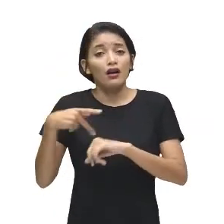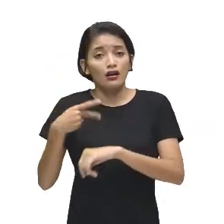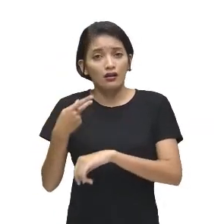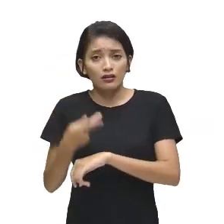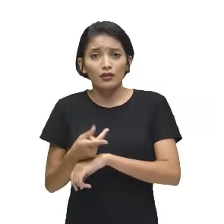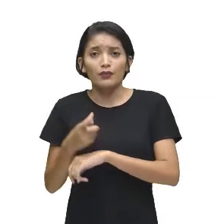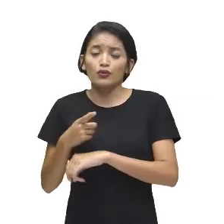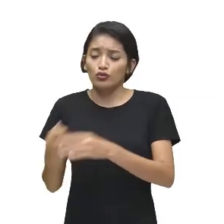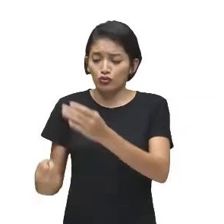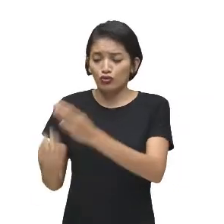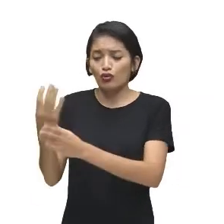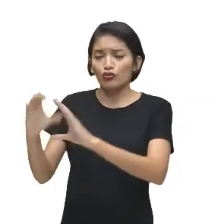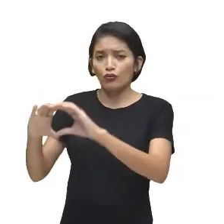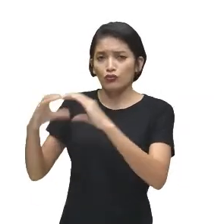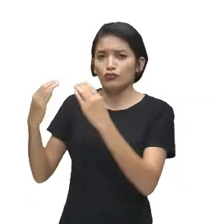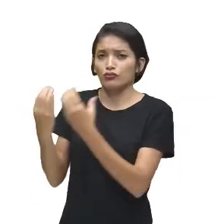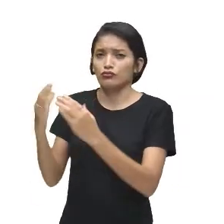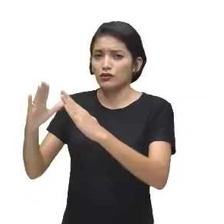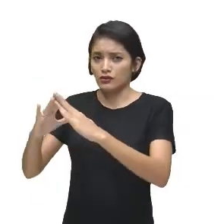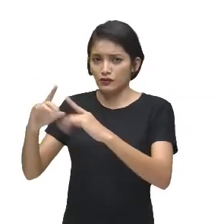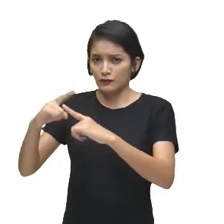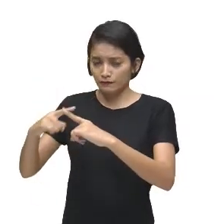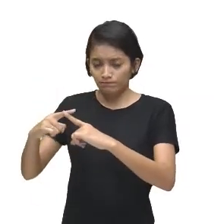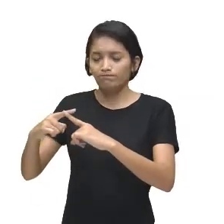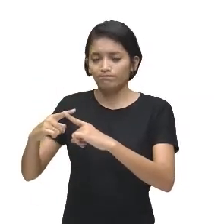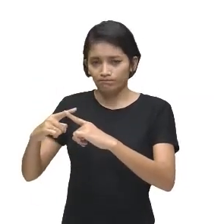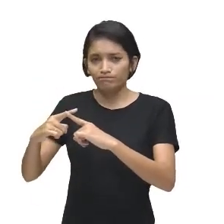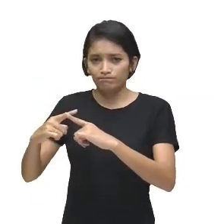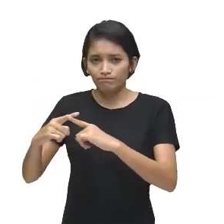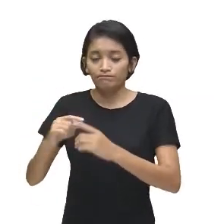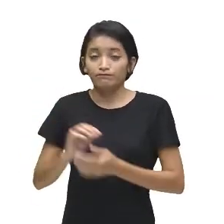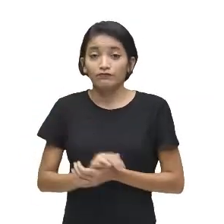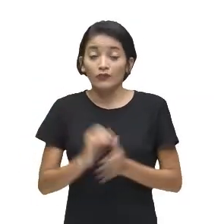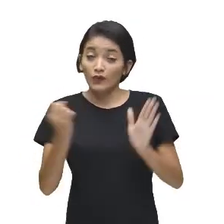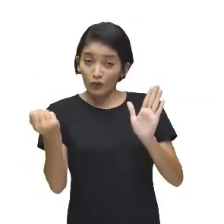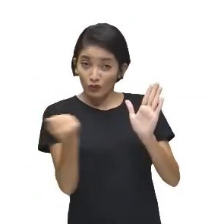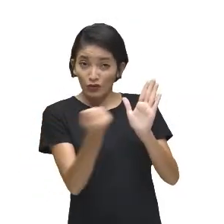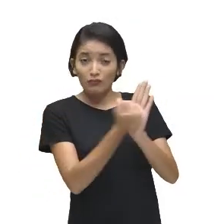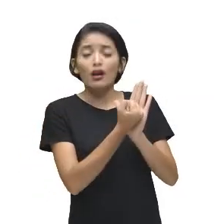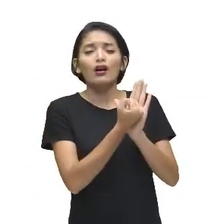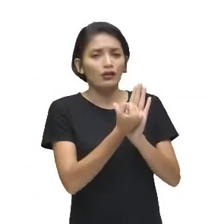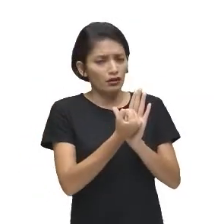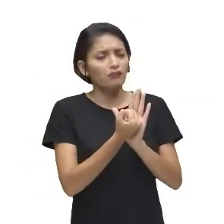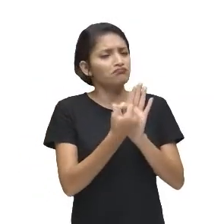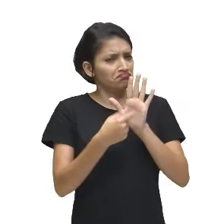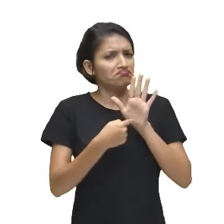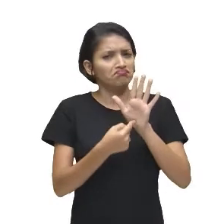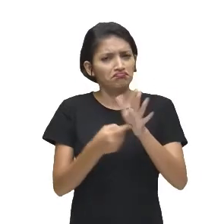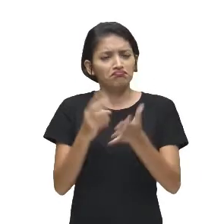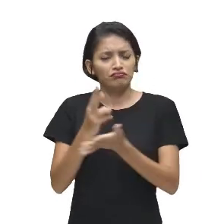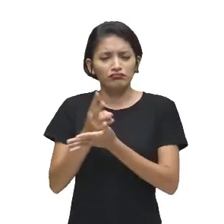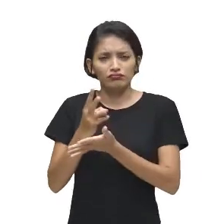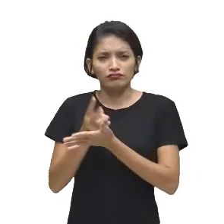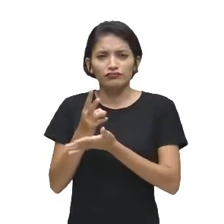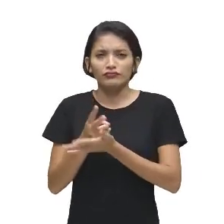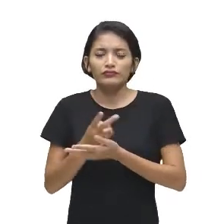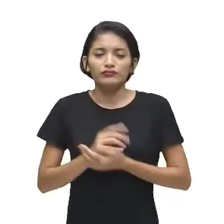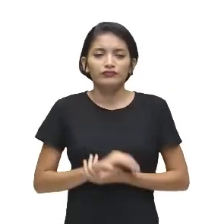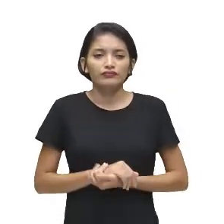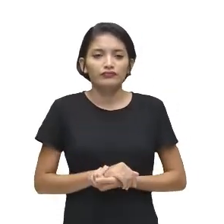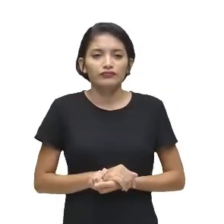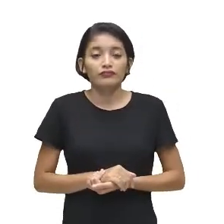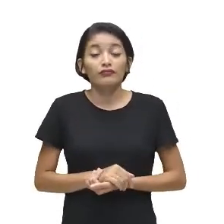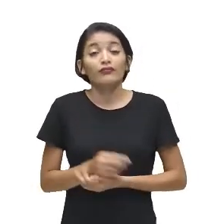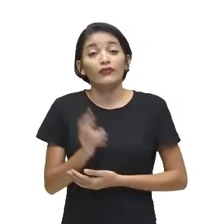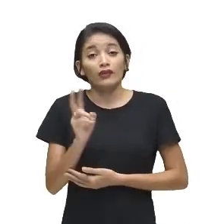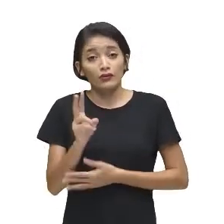uma comunidade religiosa. Os símbolos, eles dizem muito. Ok? Vamos para as